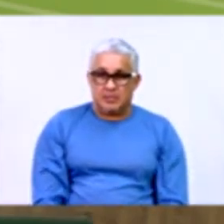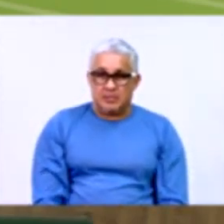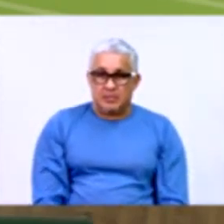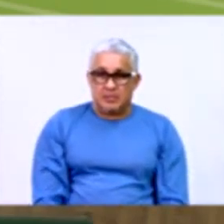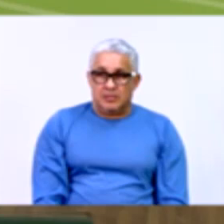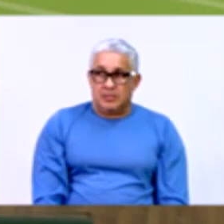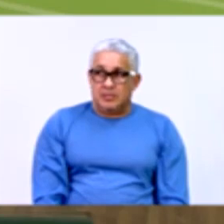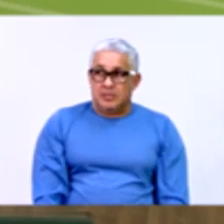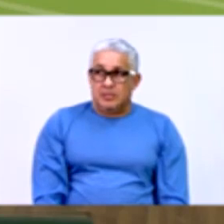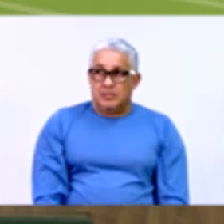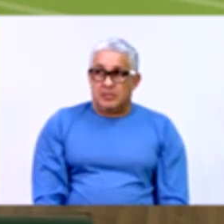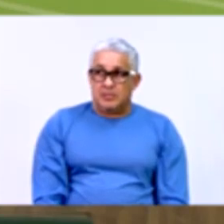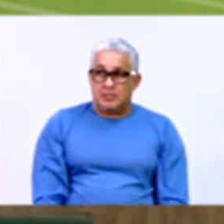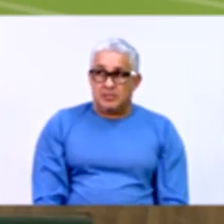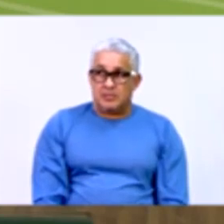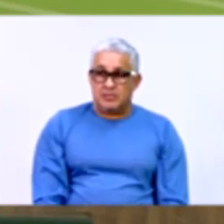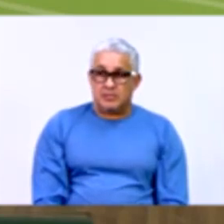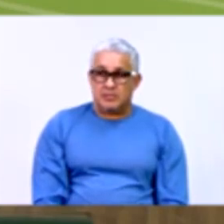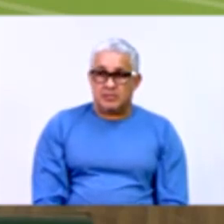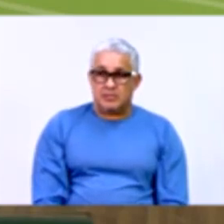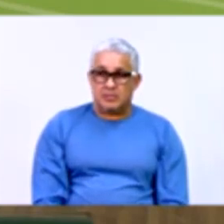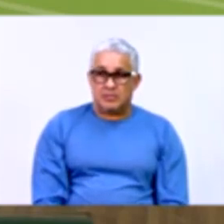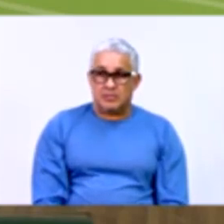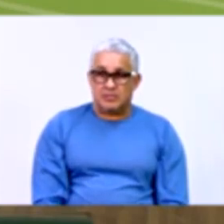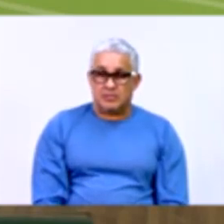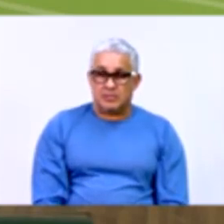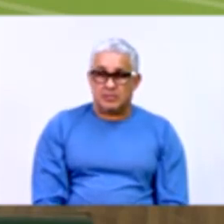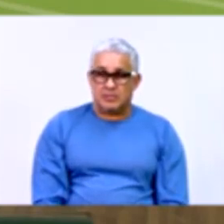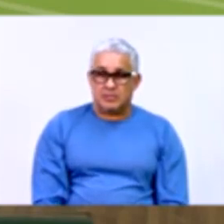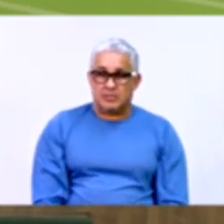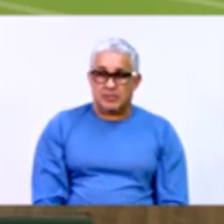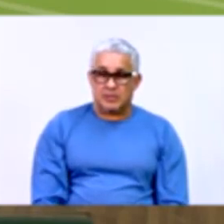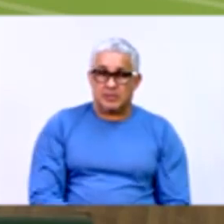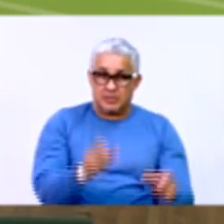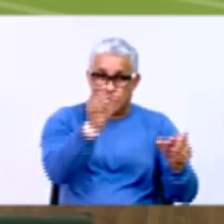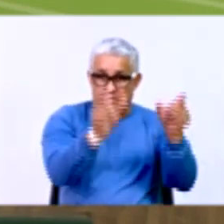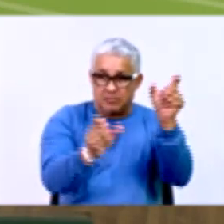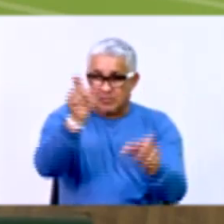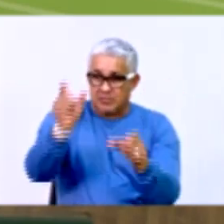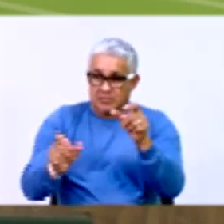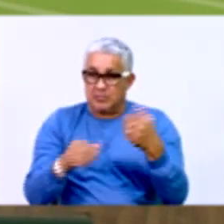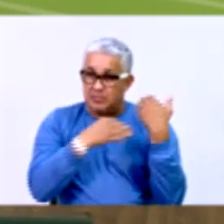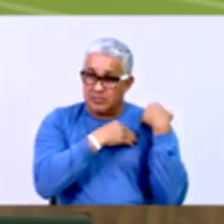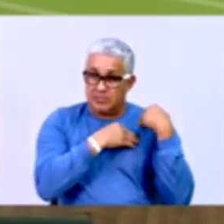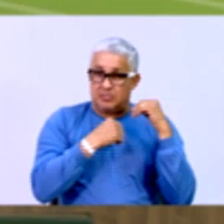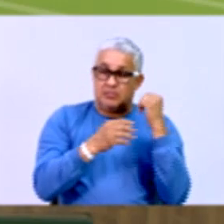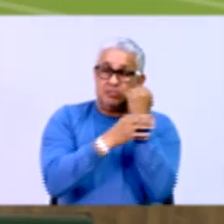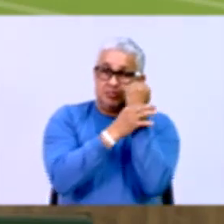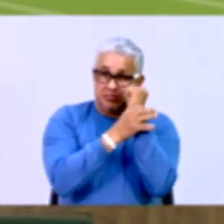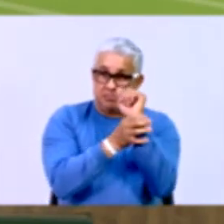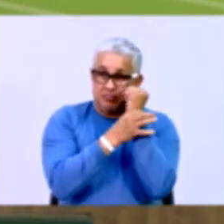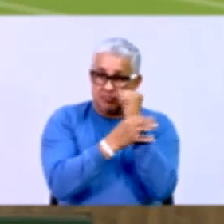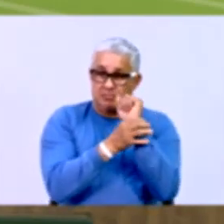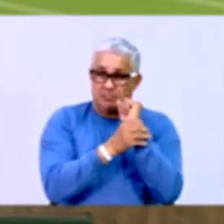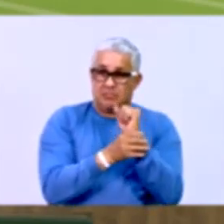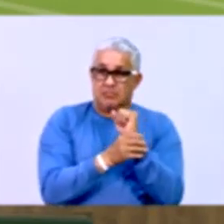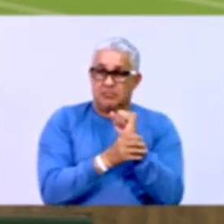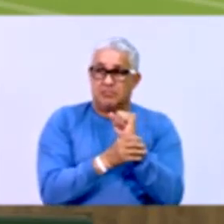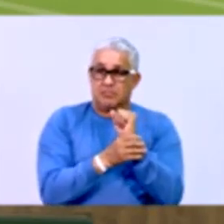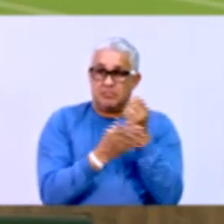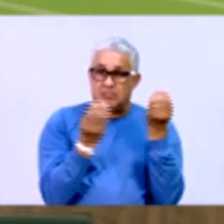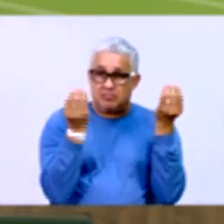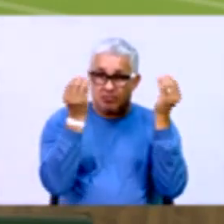Chief Security Officer, né, que é o CSO, que chama. São as pessoas que estão responsáveis pela segurança, que fazem aplicar